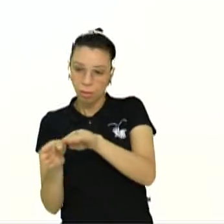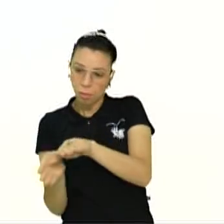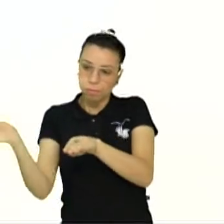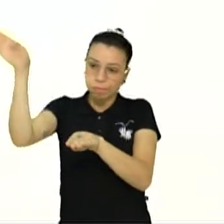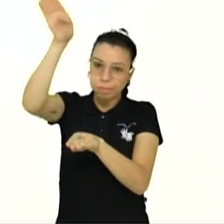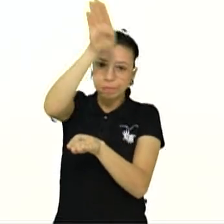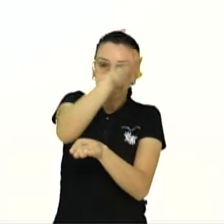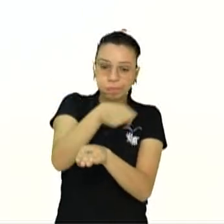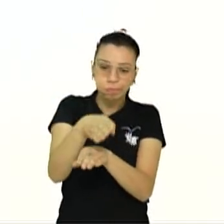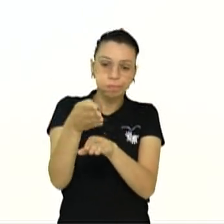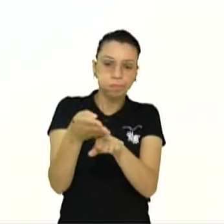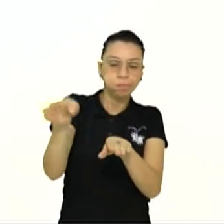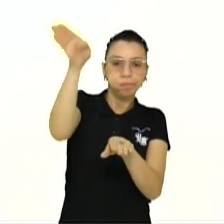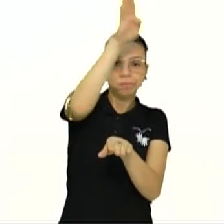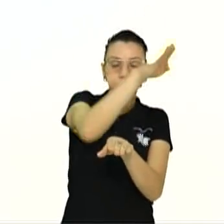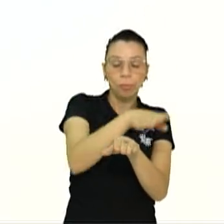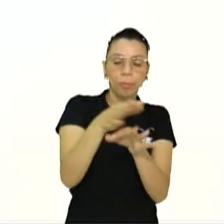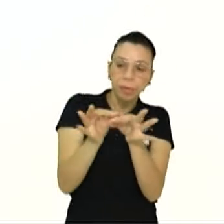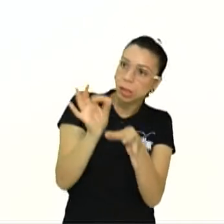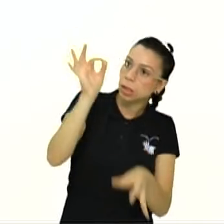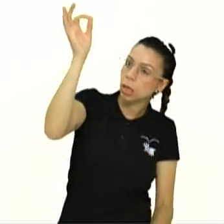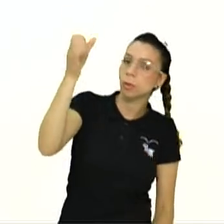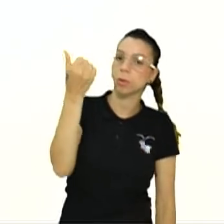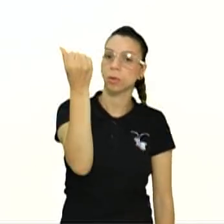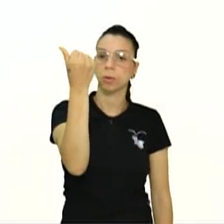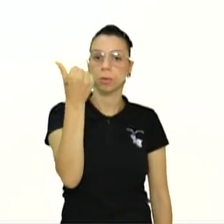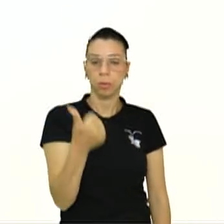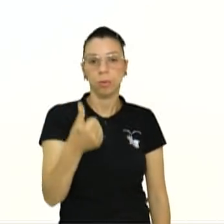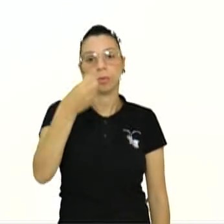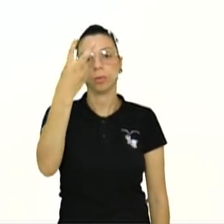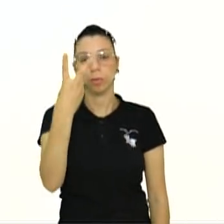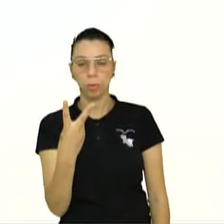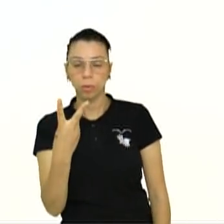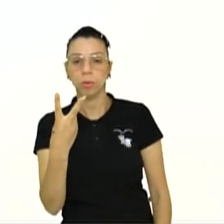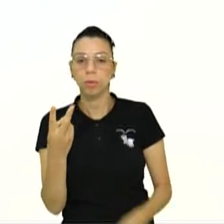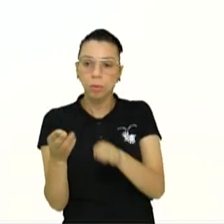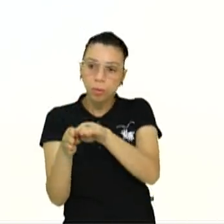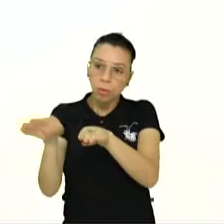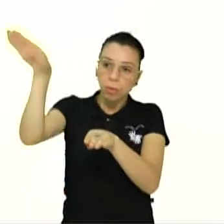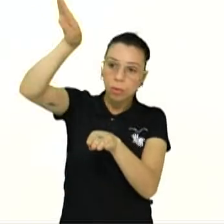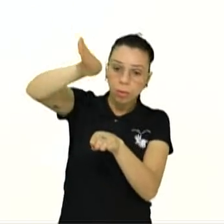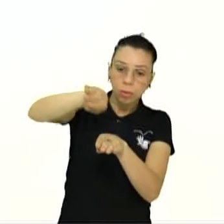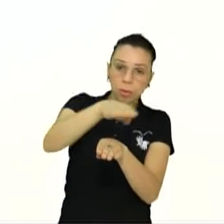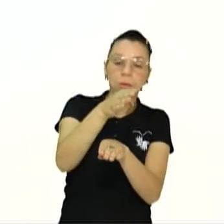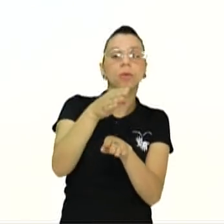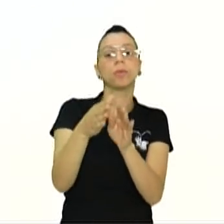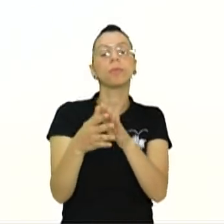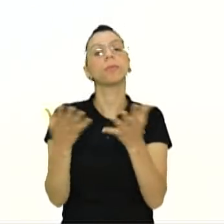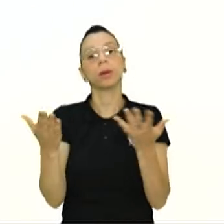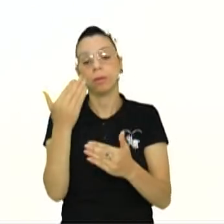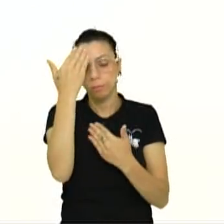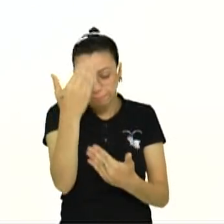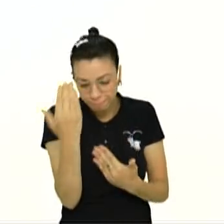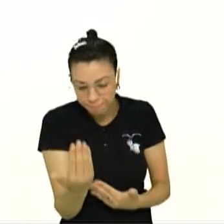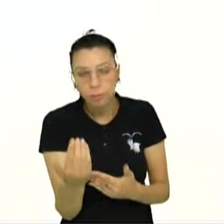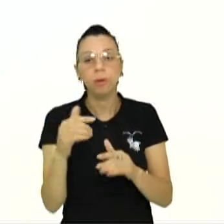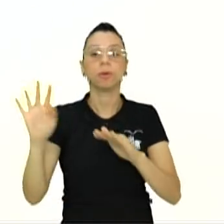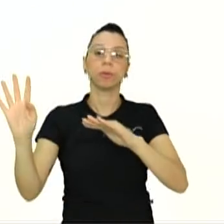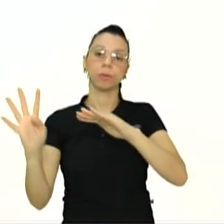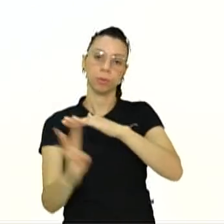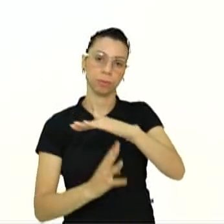placas de 12 metros, feito em forma de ondas para homenagear esses imigrantes.